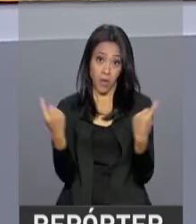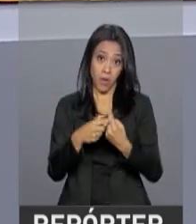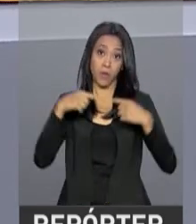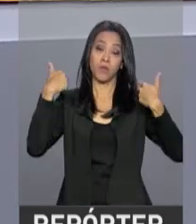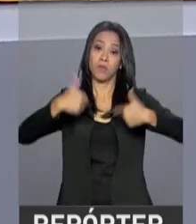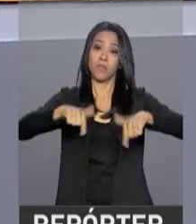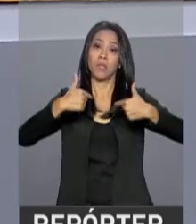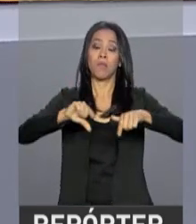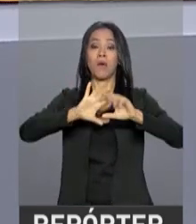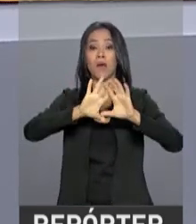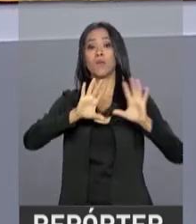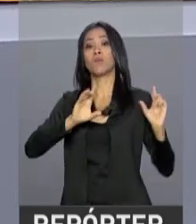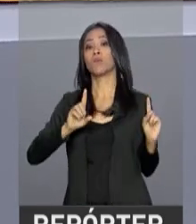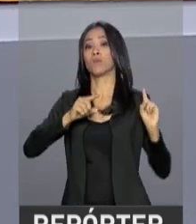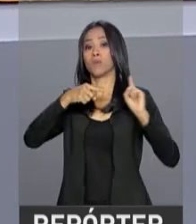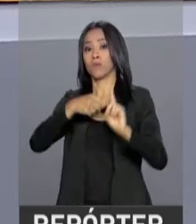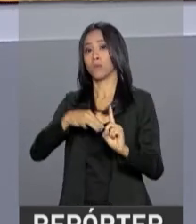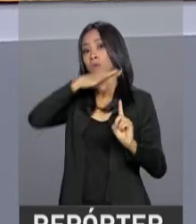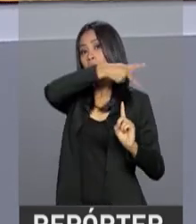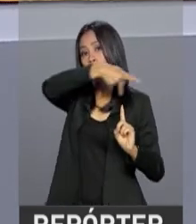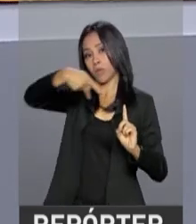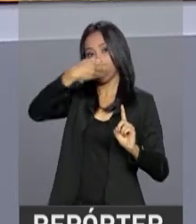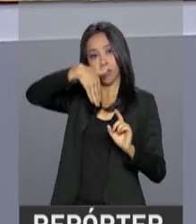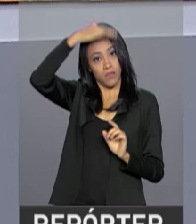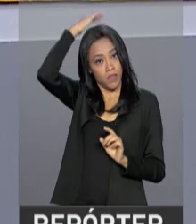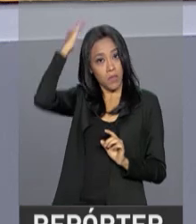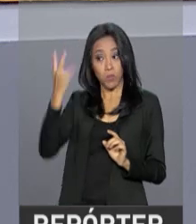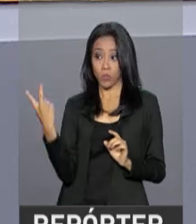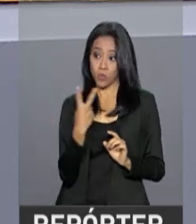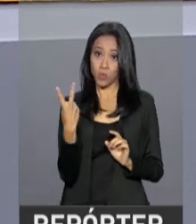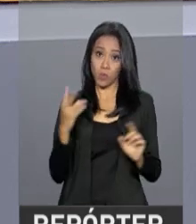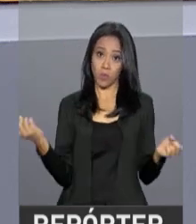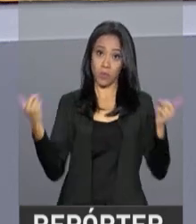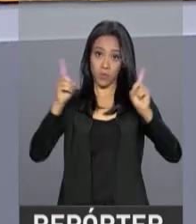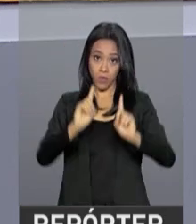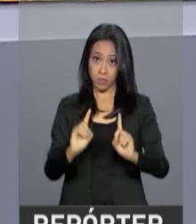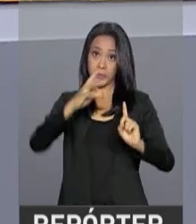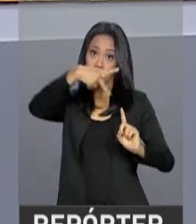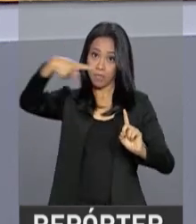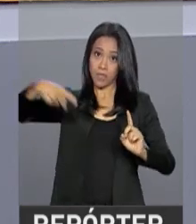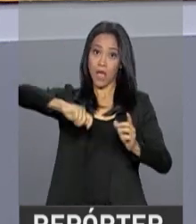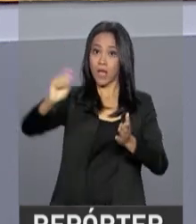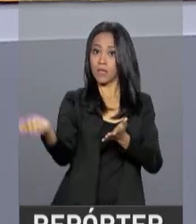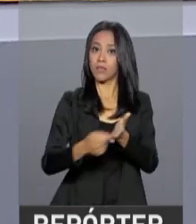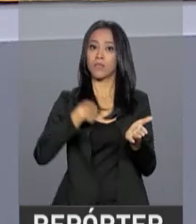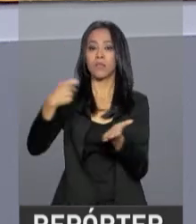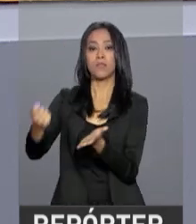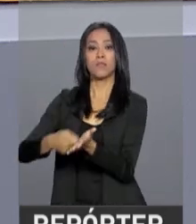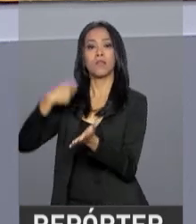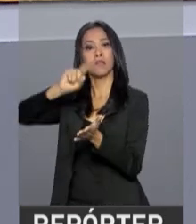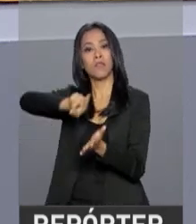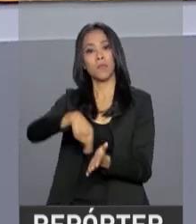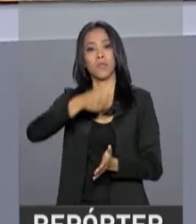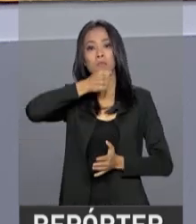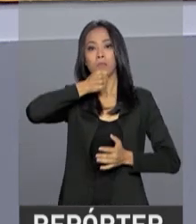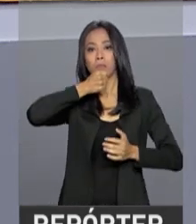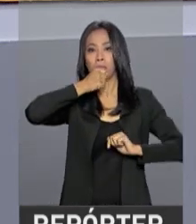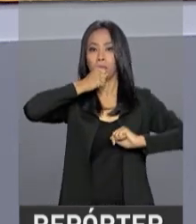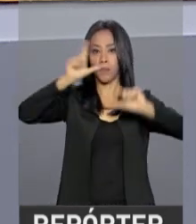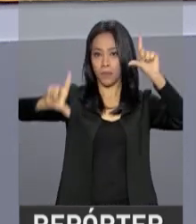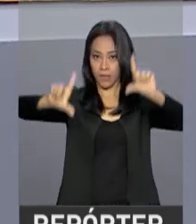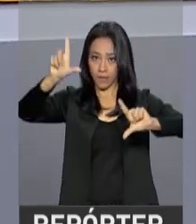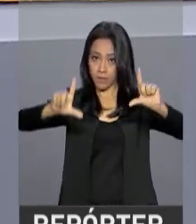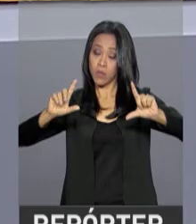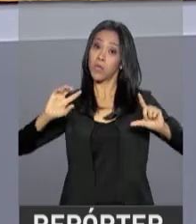michel temer após o encontro os dois colegas assinam acordos bilaterais e fazem uma declaração à imprensa eles ainda